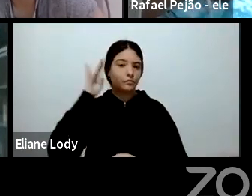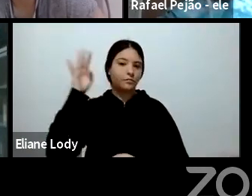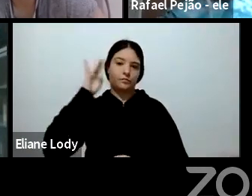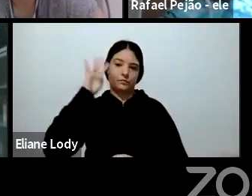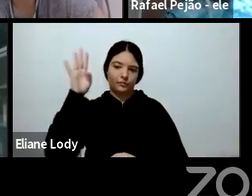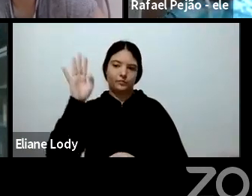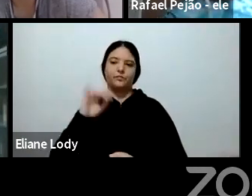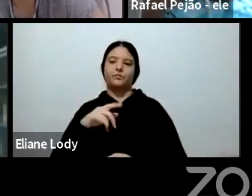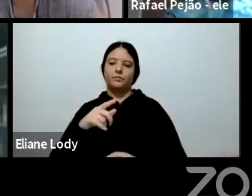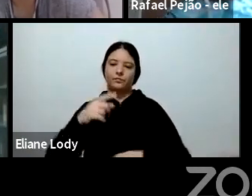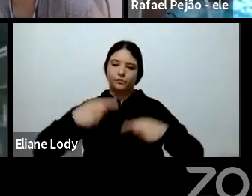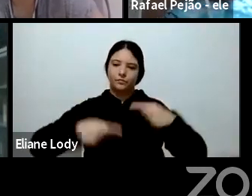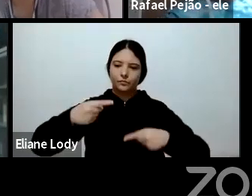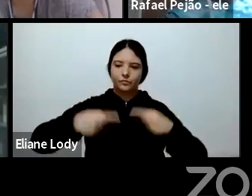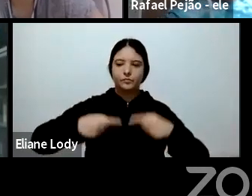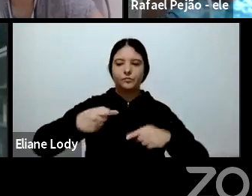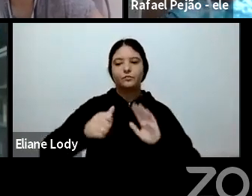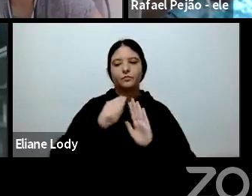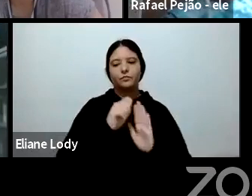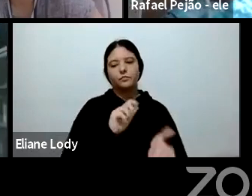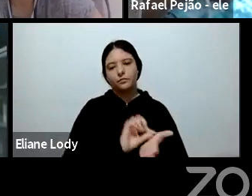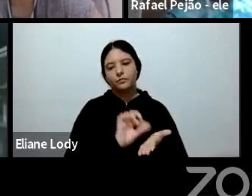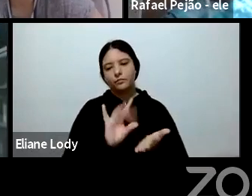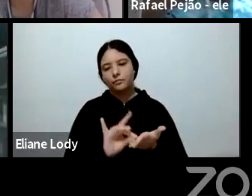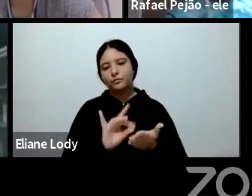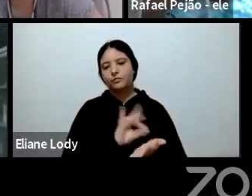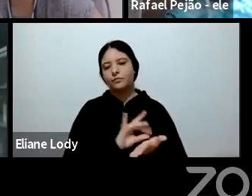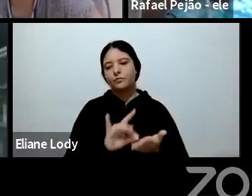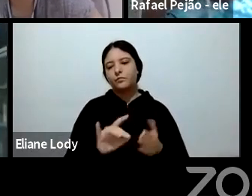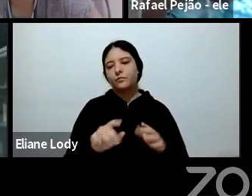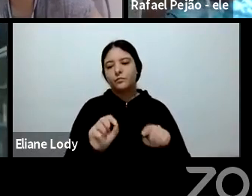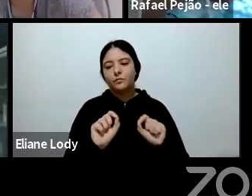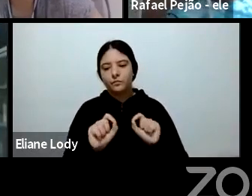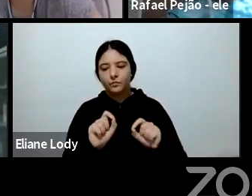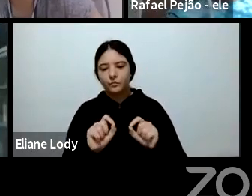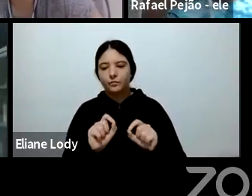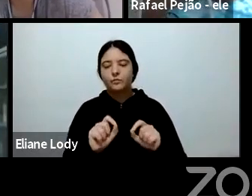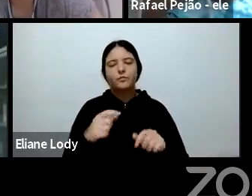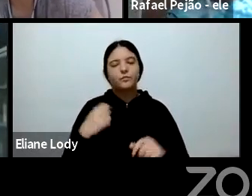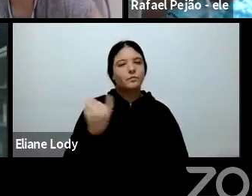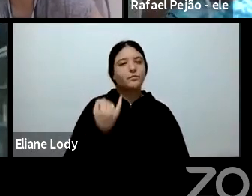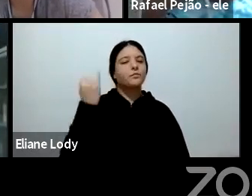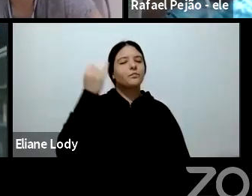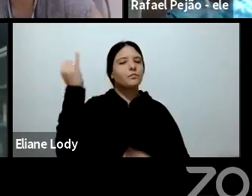discussão do artigo, é que, assim, uma dimensão interacional importante, né,